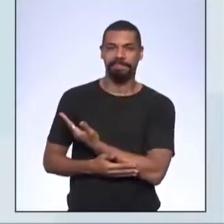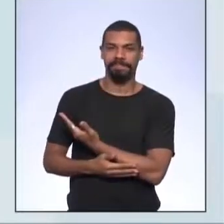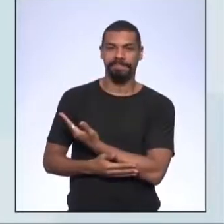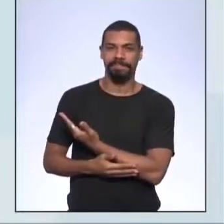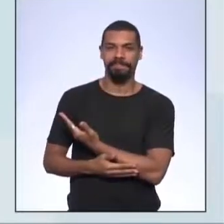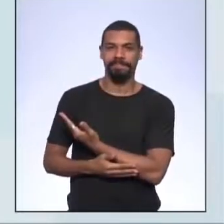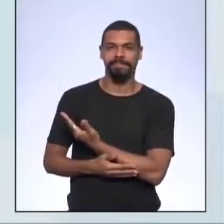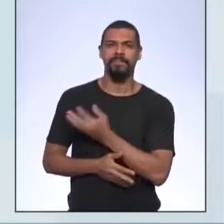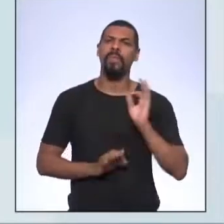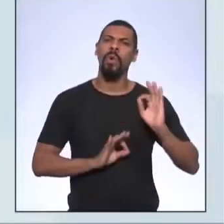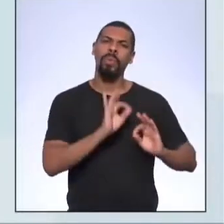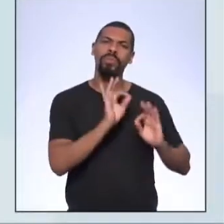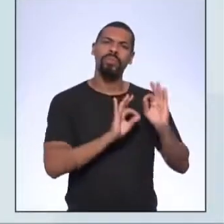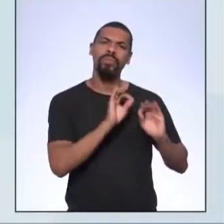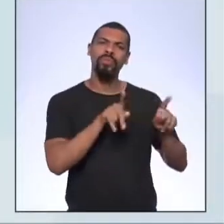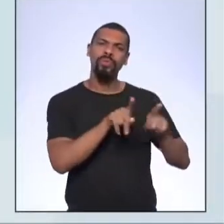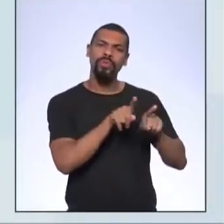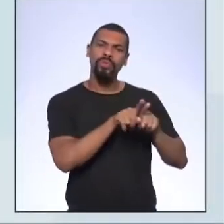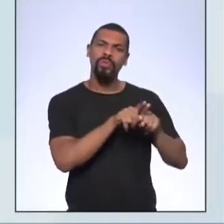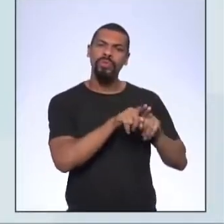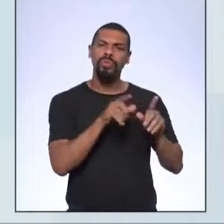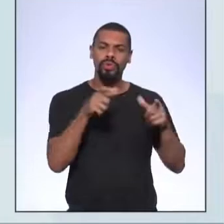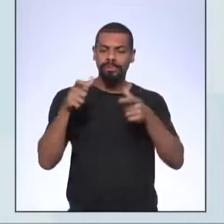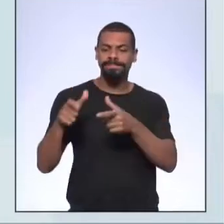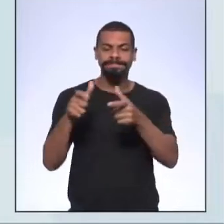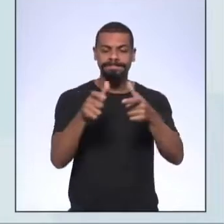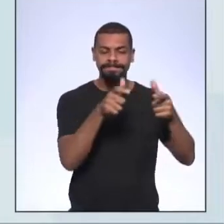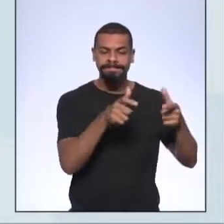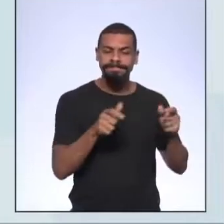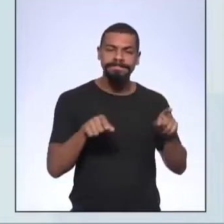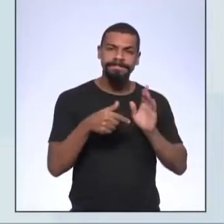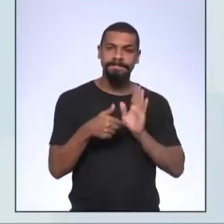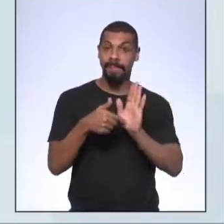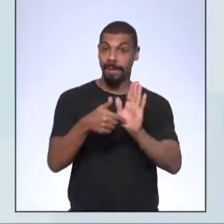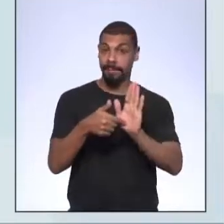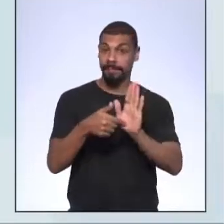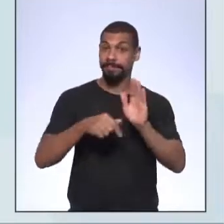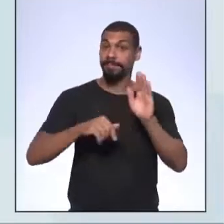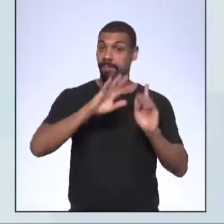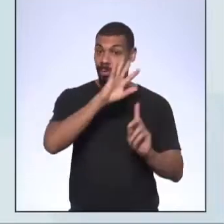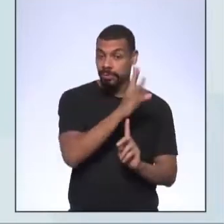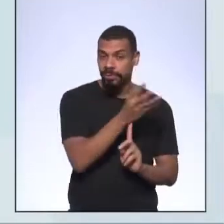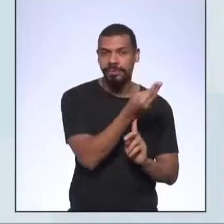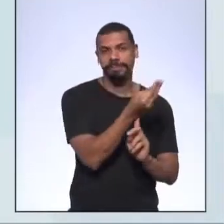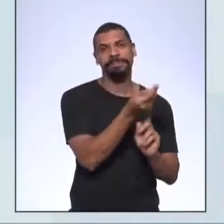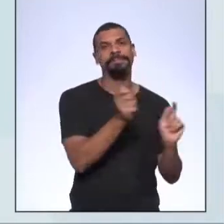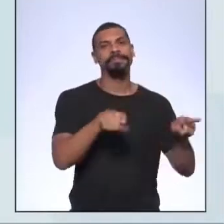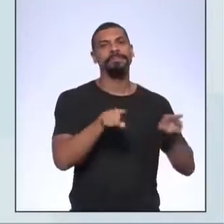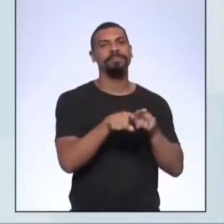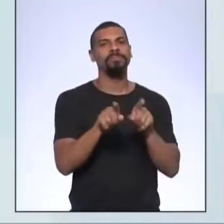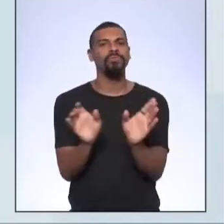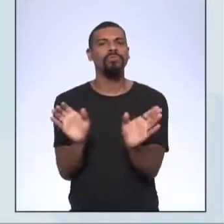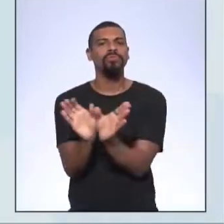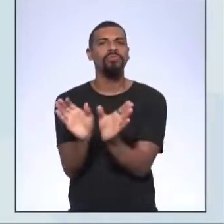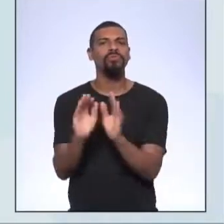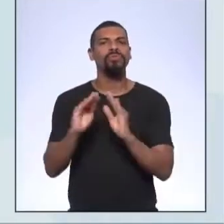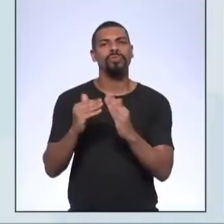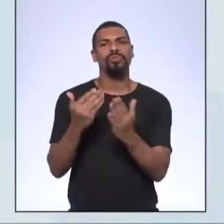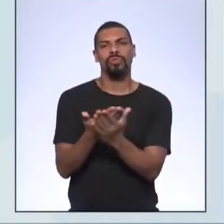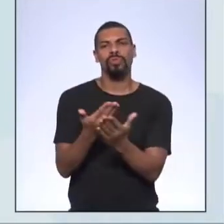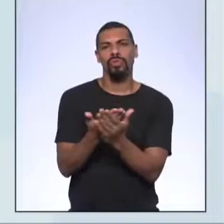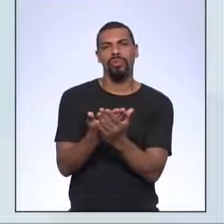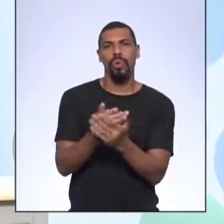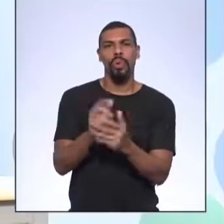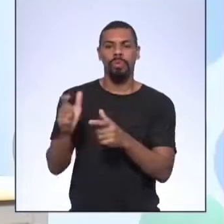ou colaborativo como condutores de espaço para a apresentação do fazer artístico da comunidade escolar e